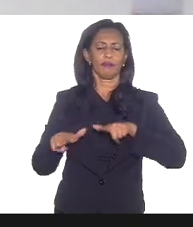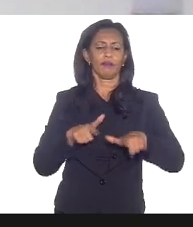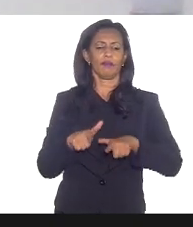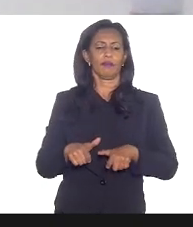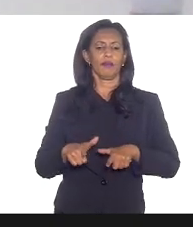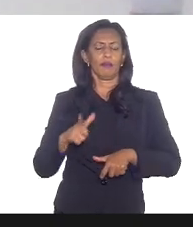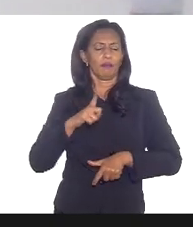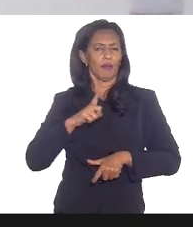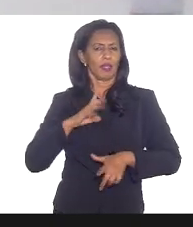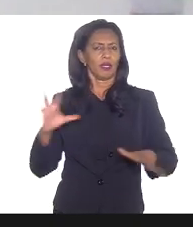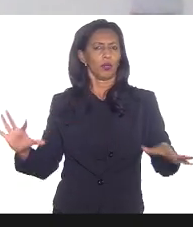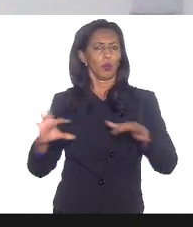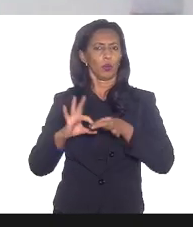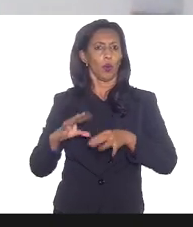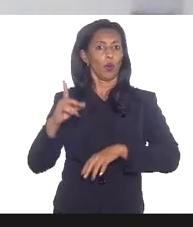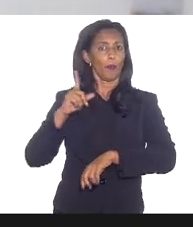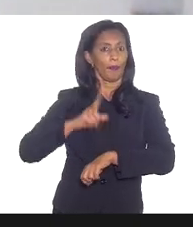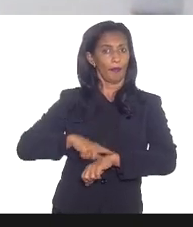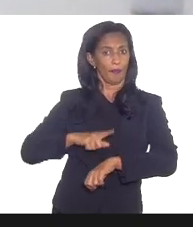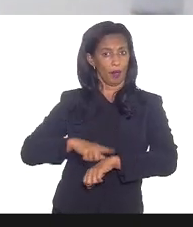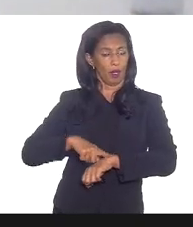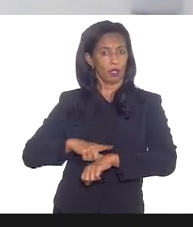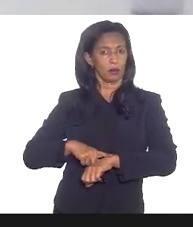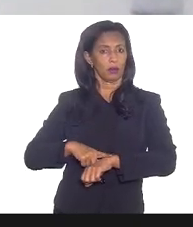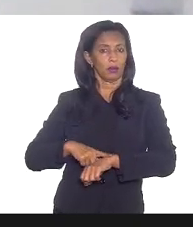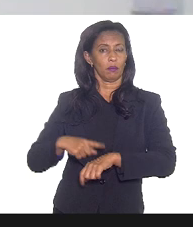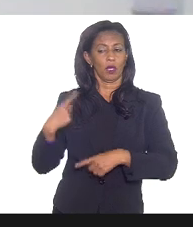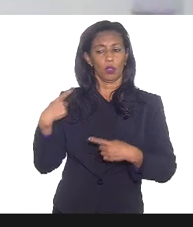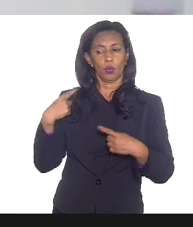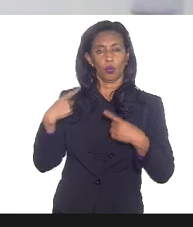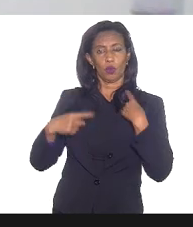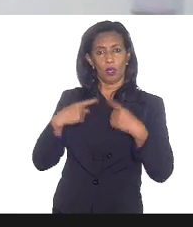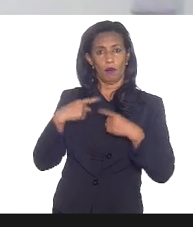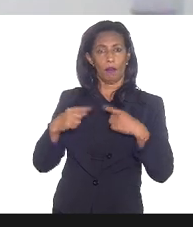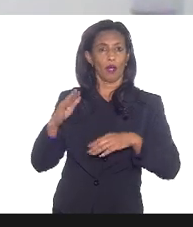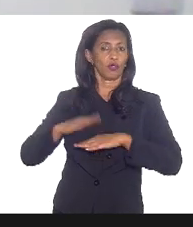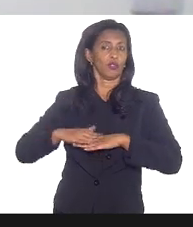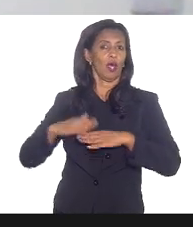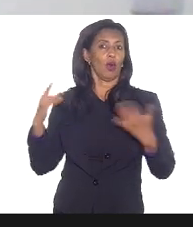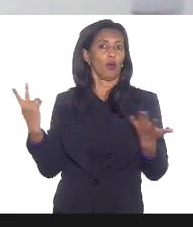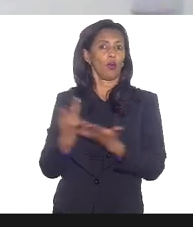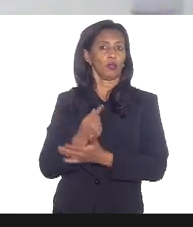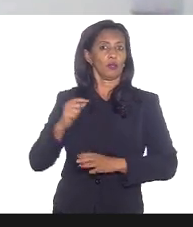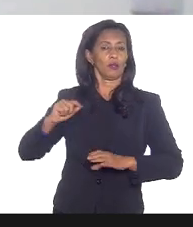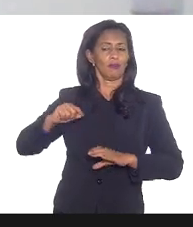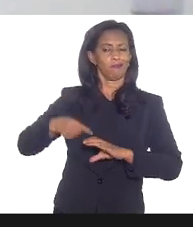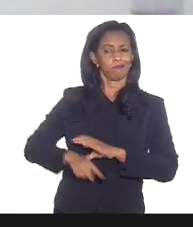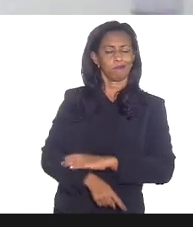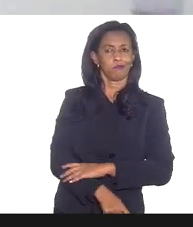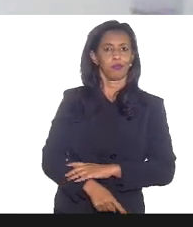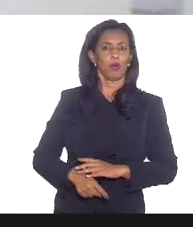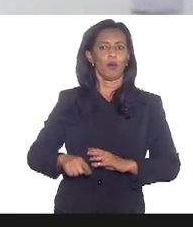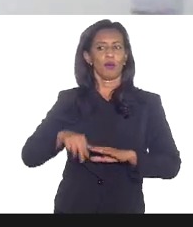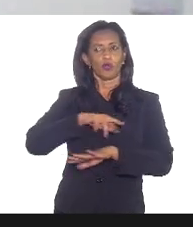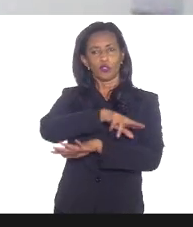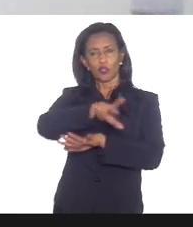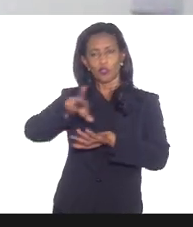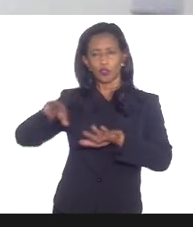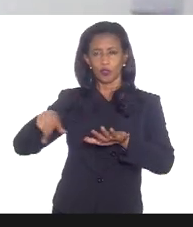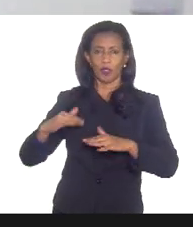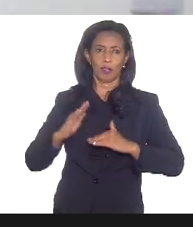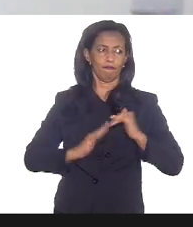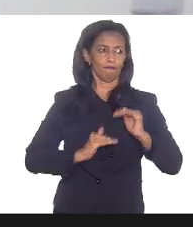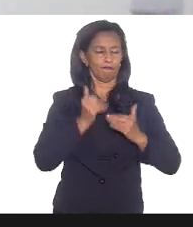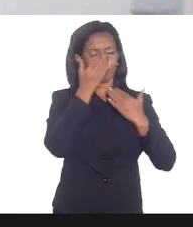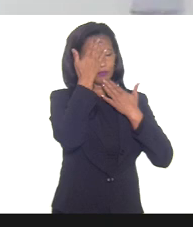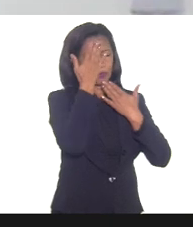haja essa dilação do prazo e, ao mesmo tempo, para que o debate aconteça com mais profundidade, envolvendo mais os diferentes atores. Eu